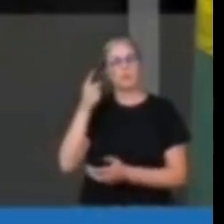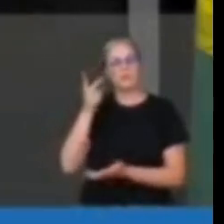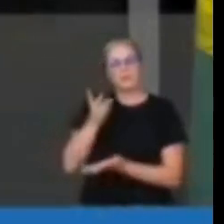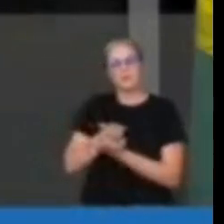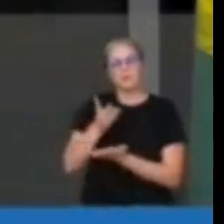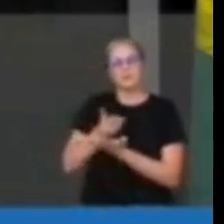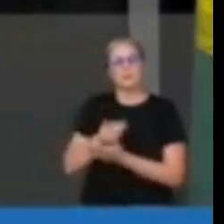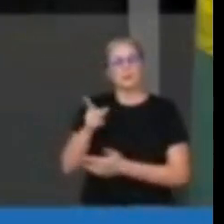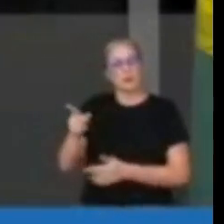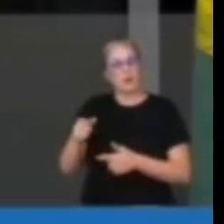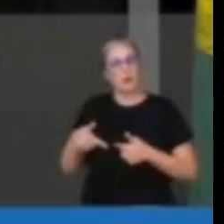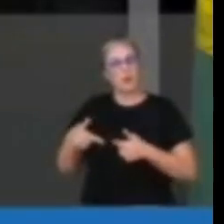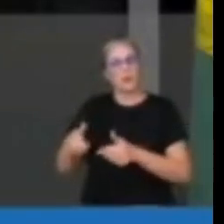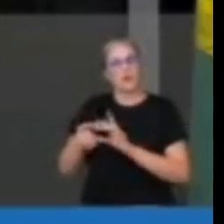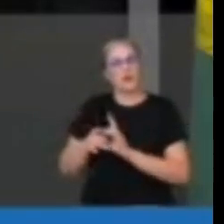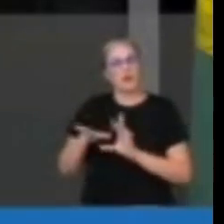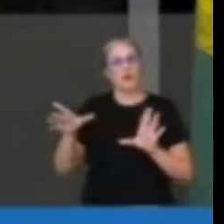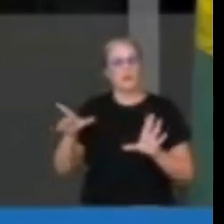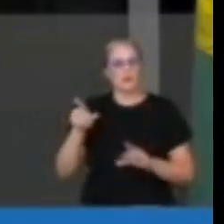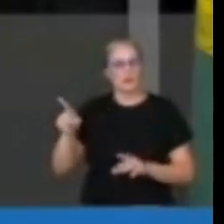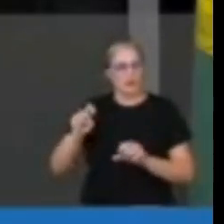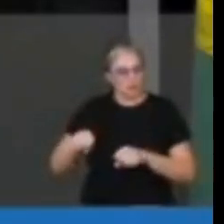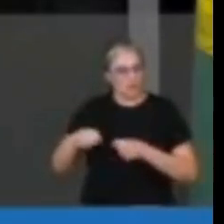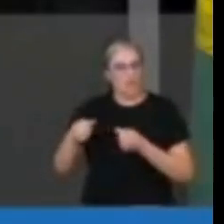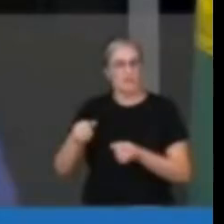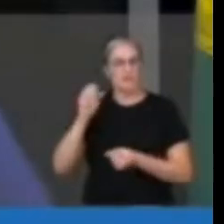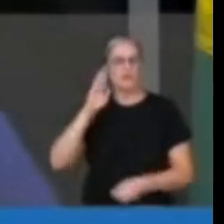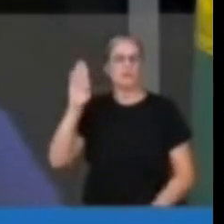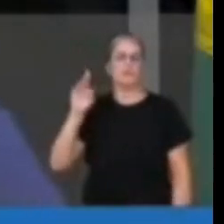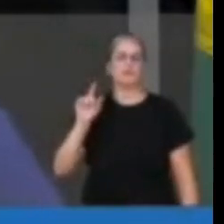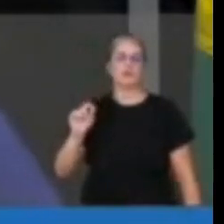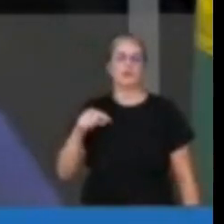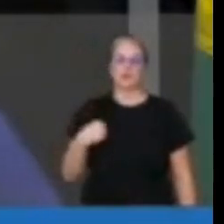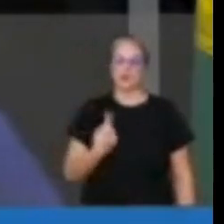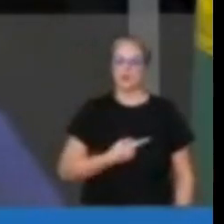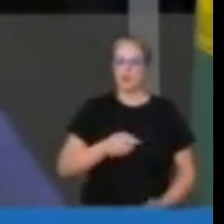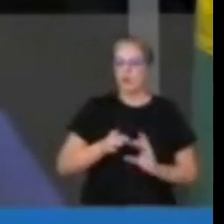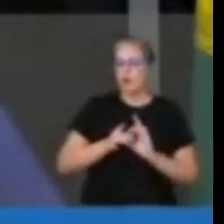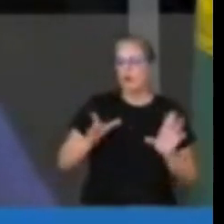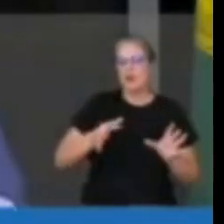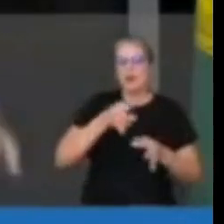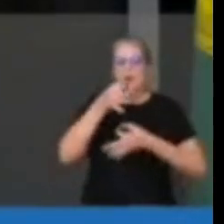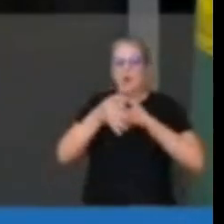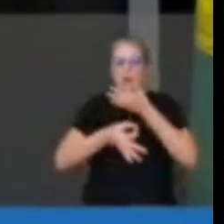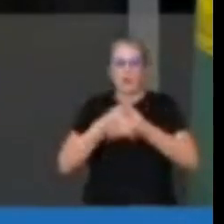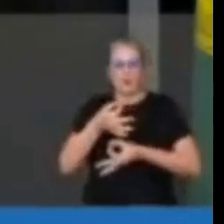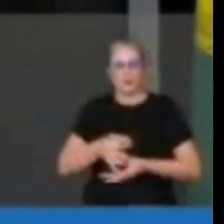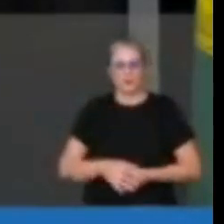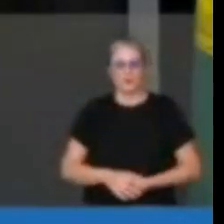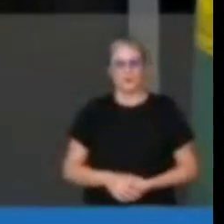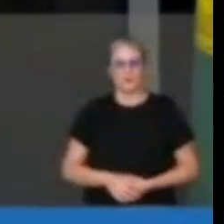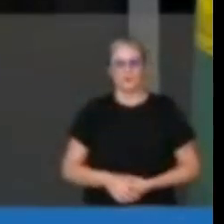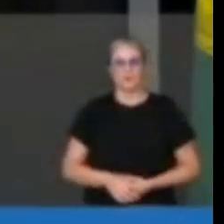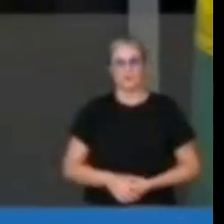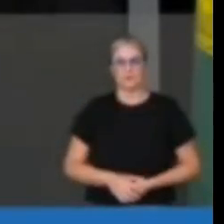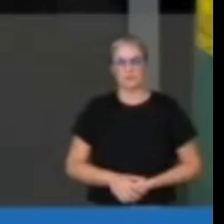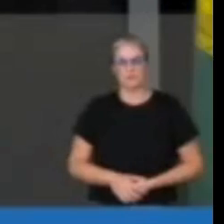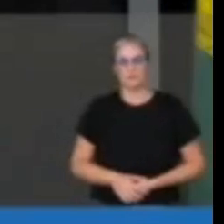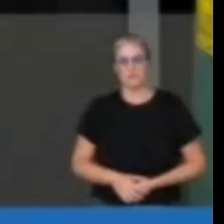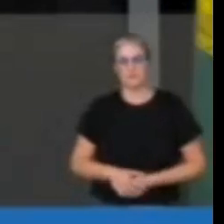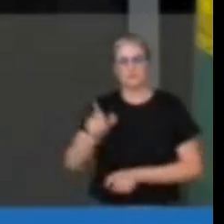e defesa daquilo que mais importa, que é a nossa liberdade de expressão. Que tenhamos esses homens